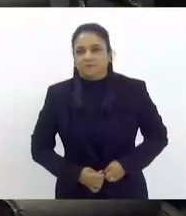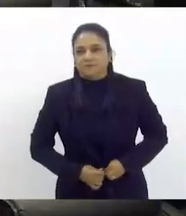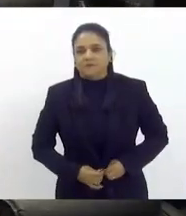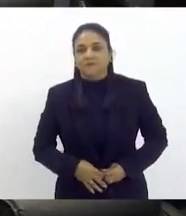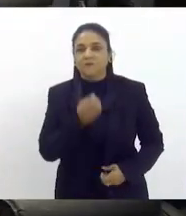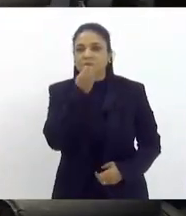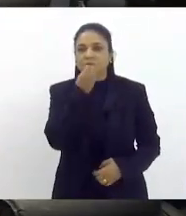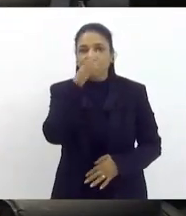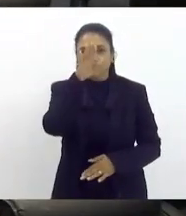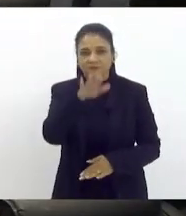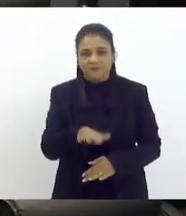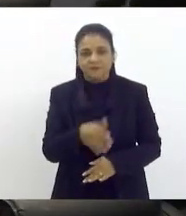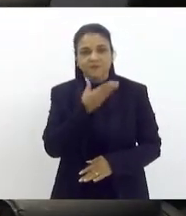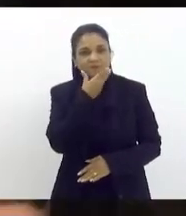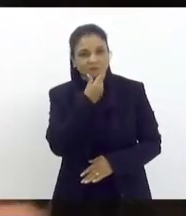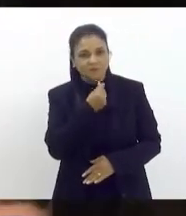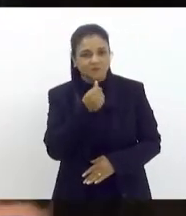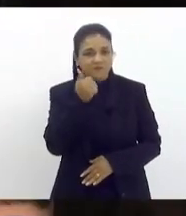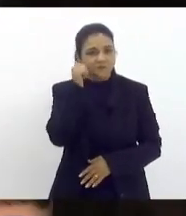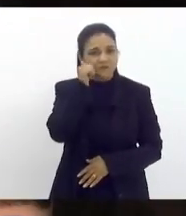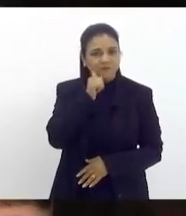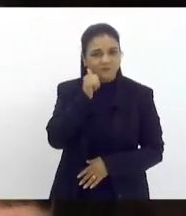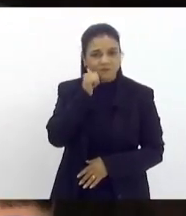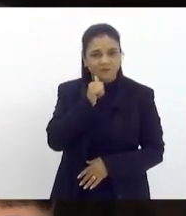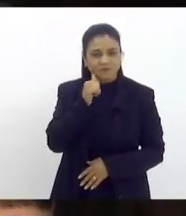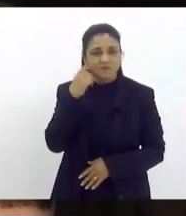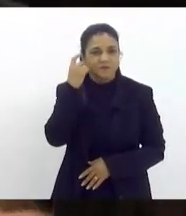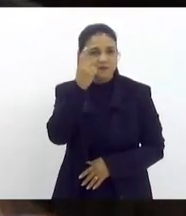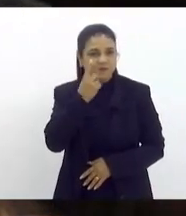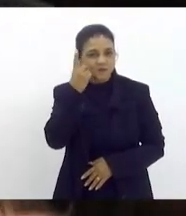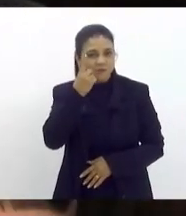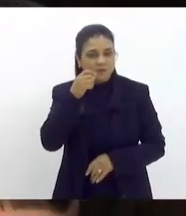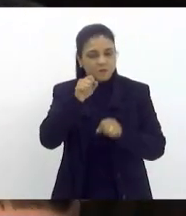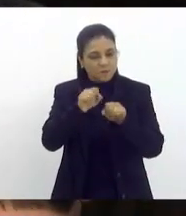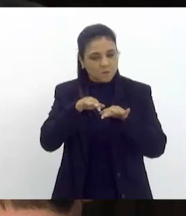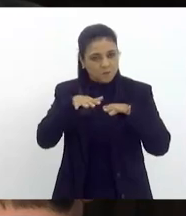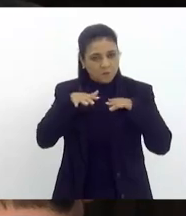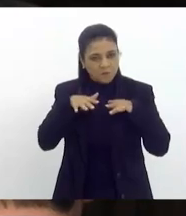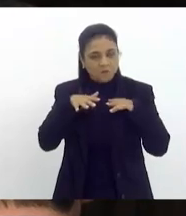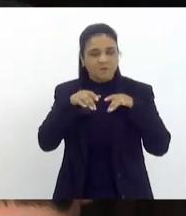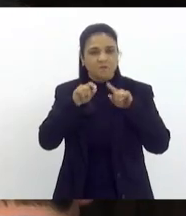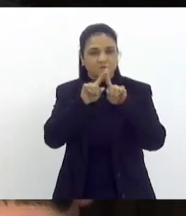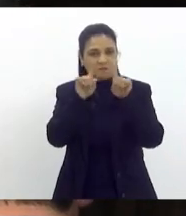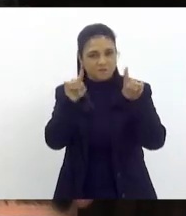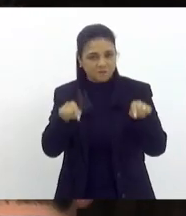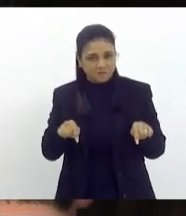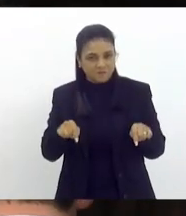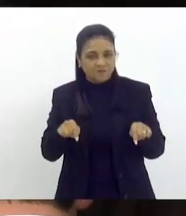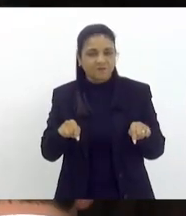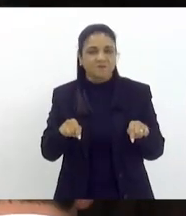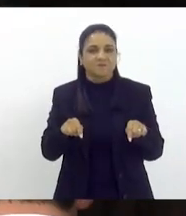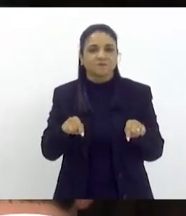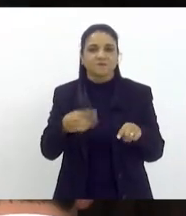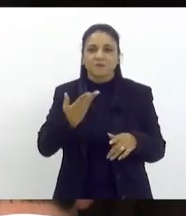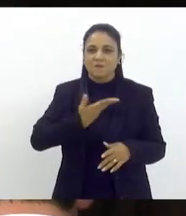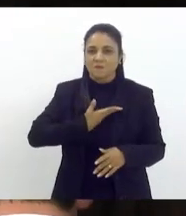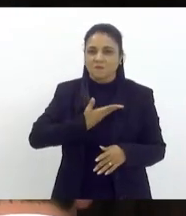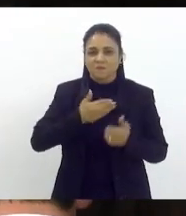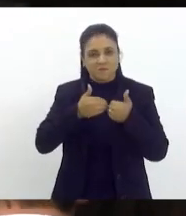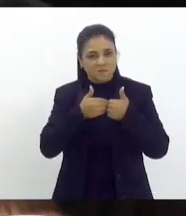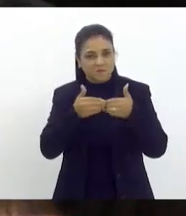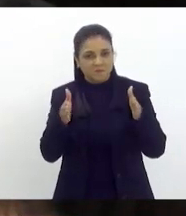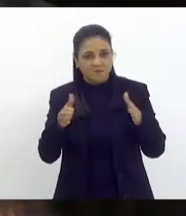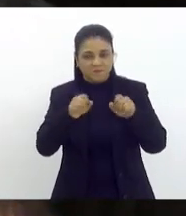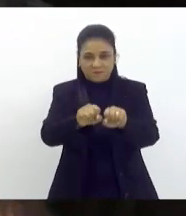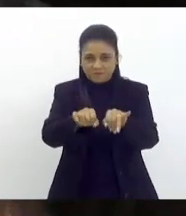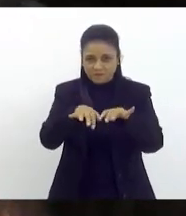Boa tarde senhoras e senhores deputados público presente servidores colegas está reaberto a